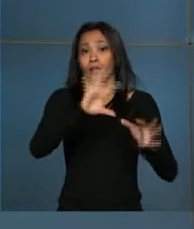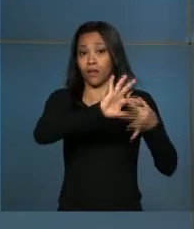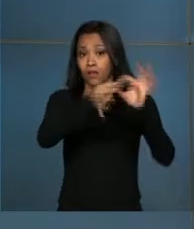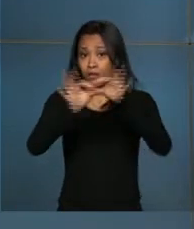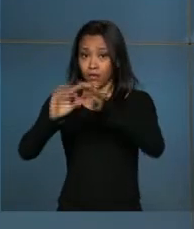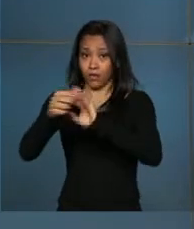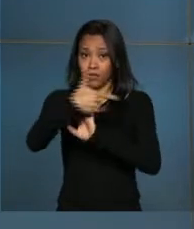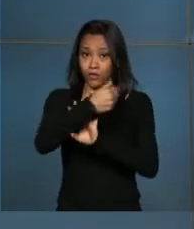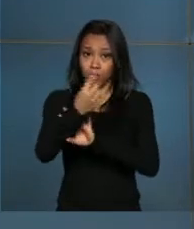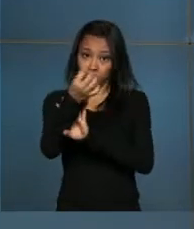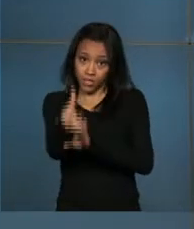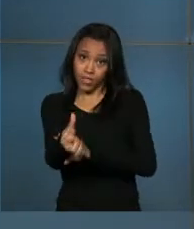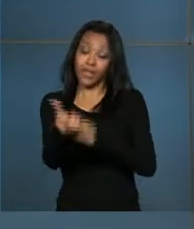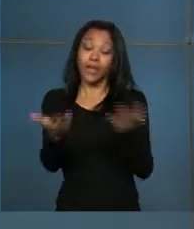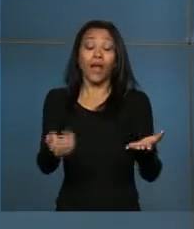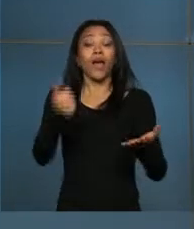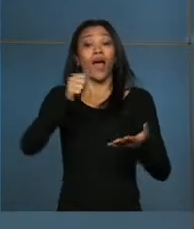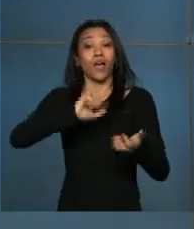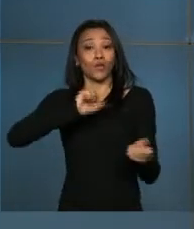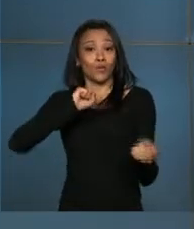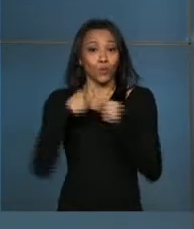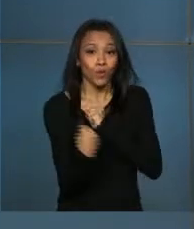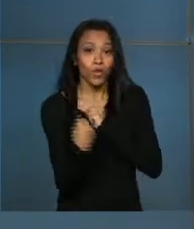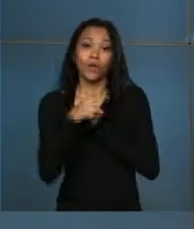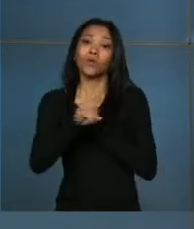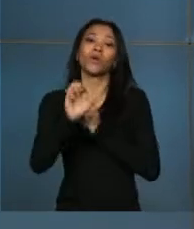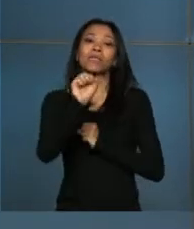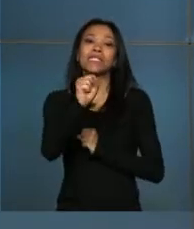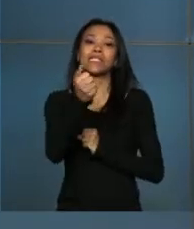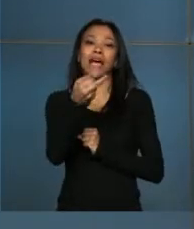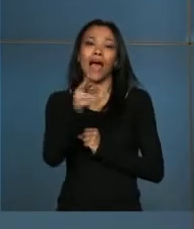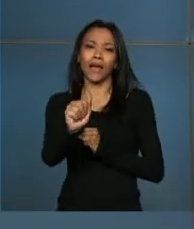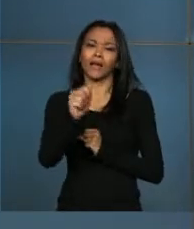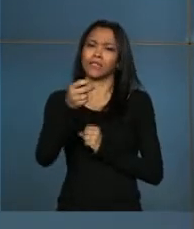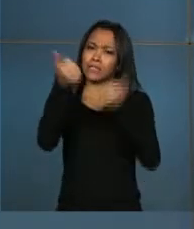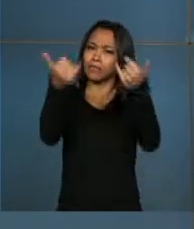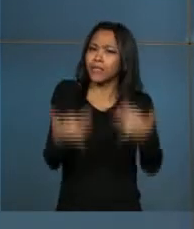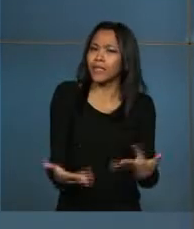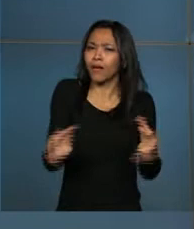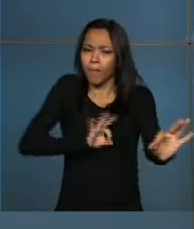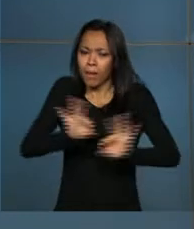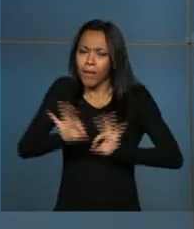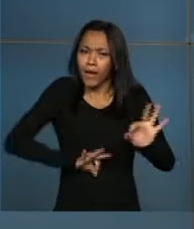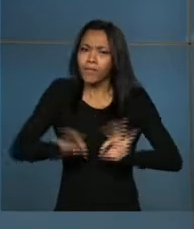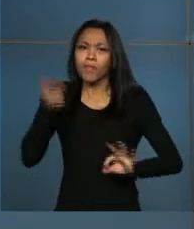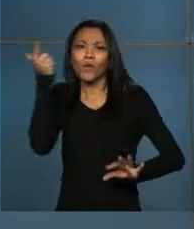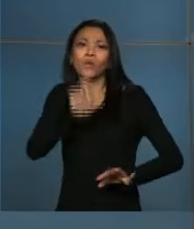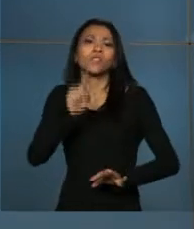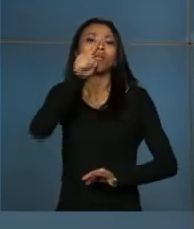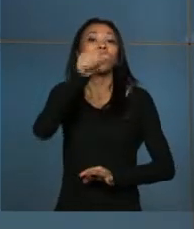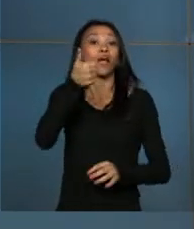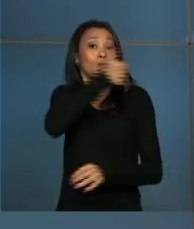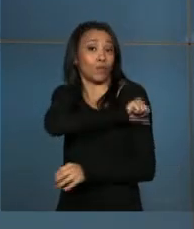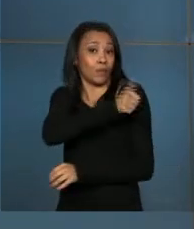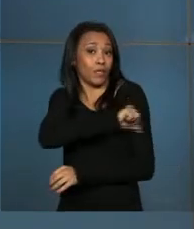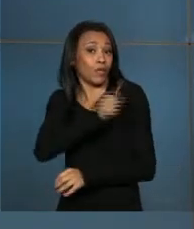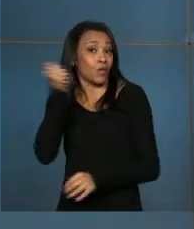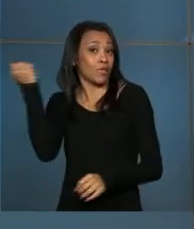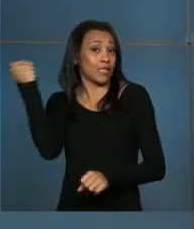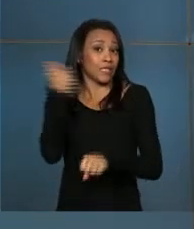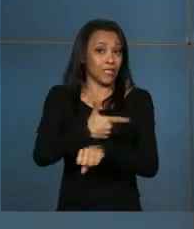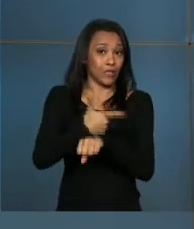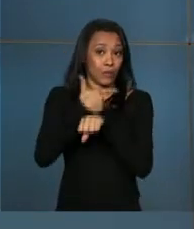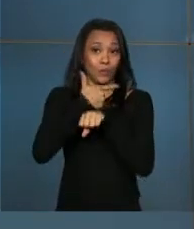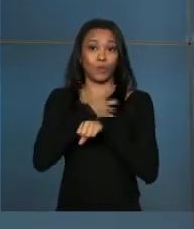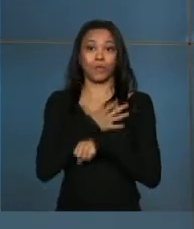2016. A judoca Sara Menezes conta como está sendo sua preparação para tentar, no Rio de Janeiro, conquistar a segunda